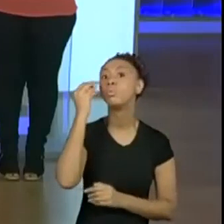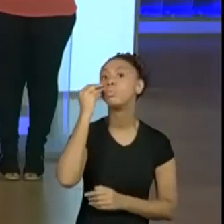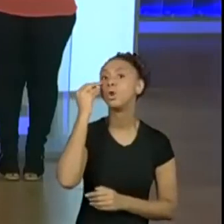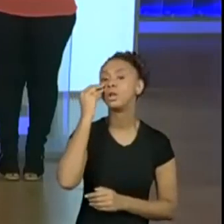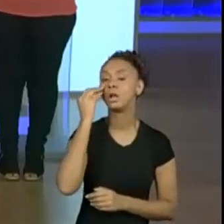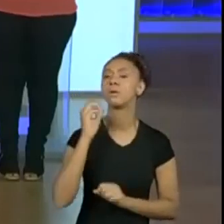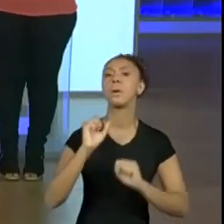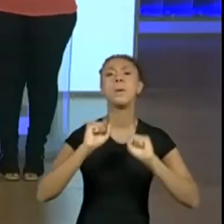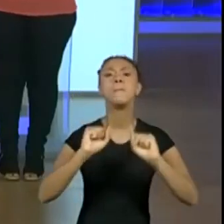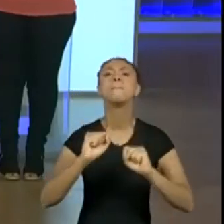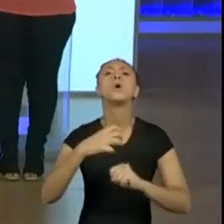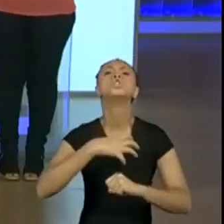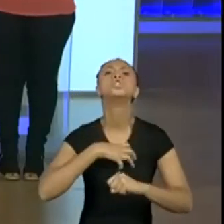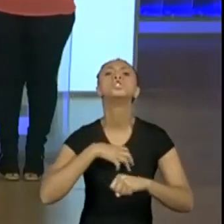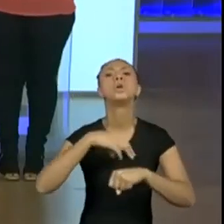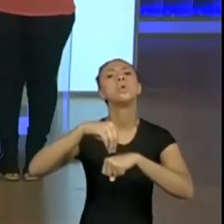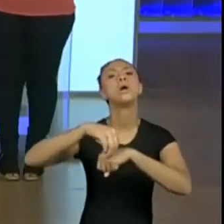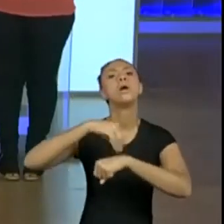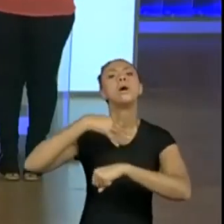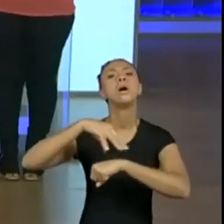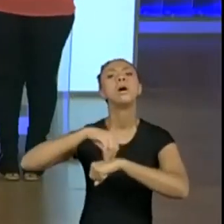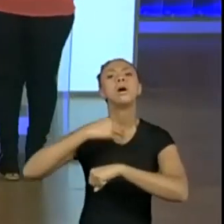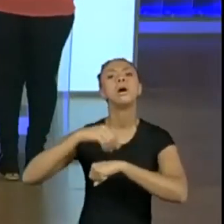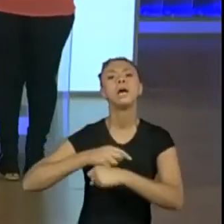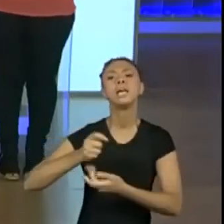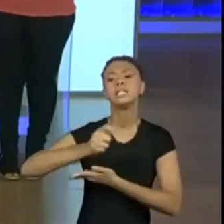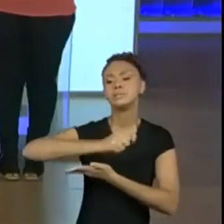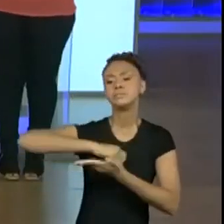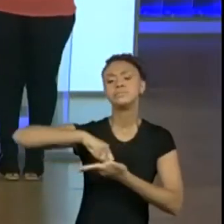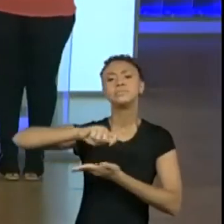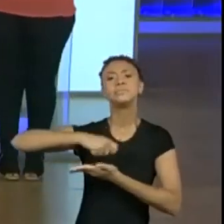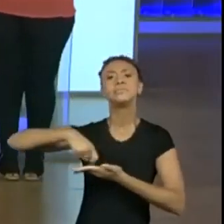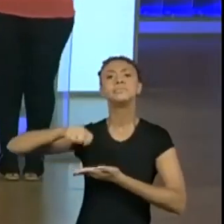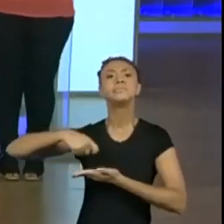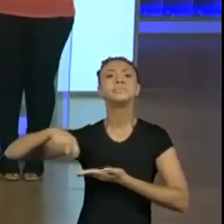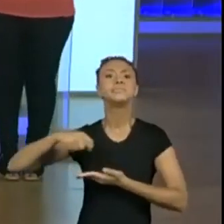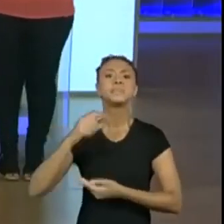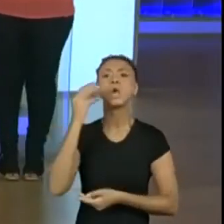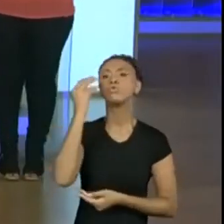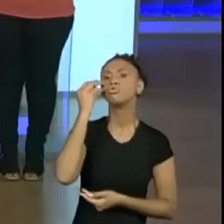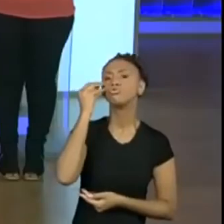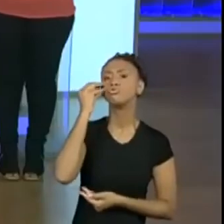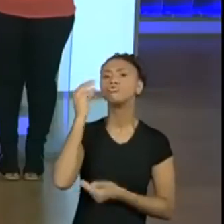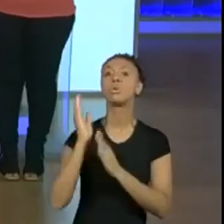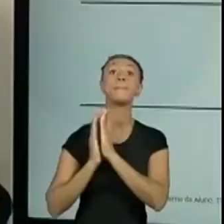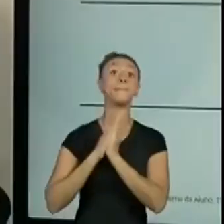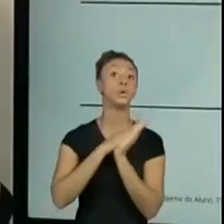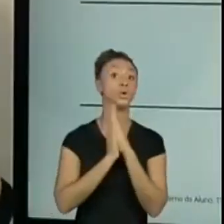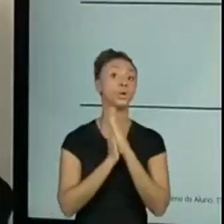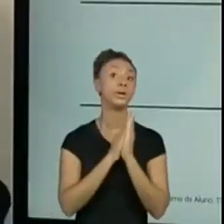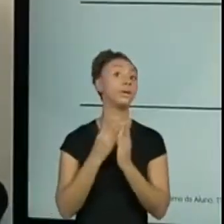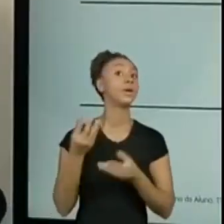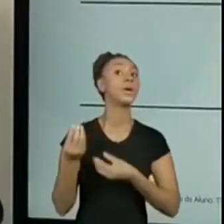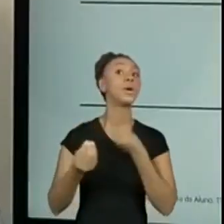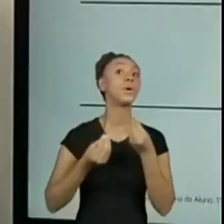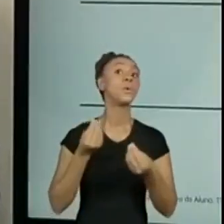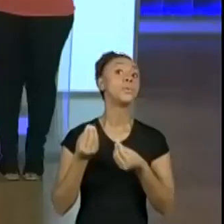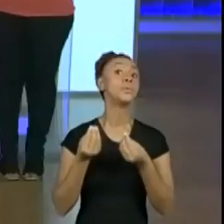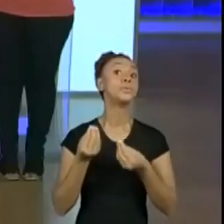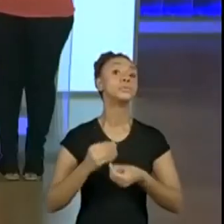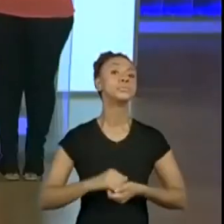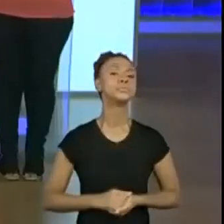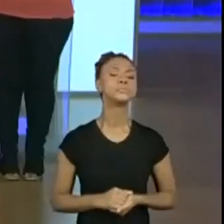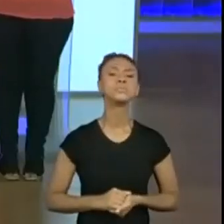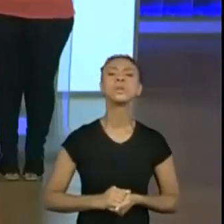lá as dicas. Como vocês escreveriam boneca? Boneca. Boneca. Vamos lá pensando. Vamos boneca